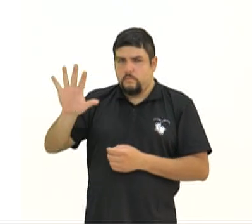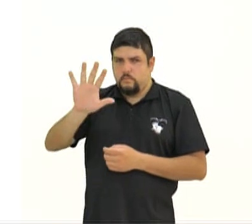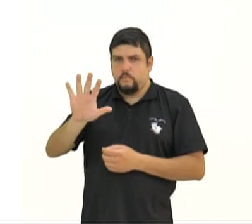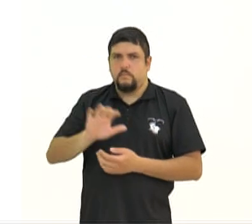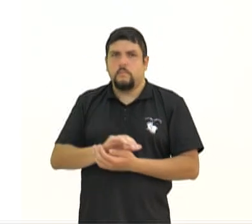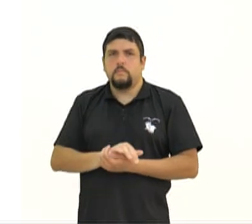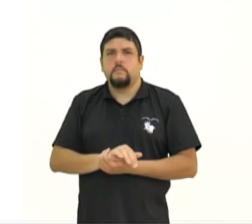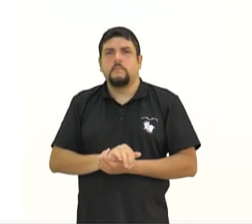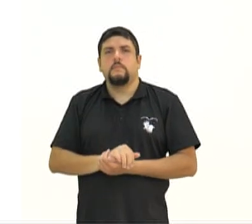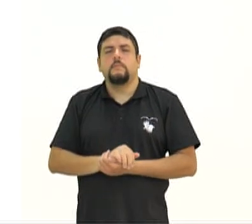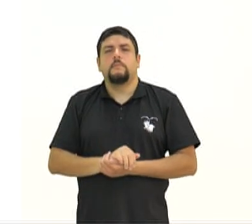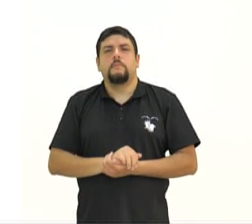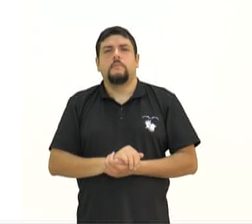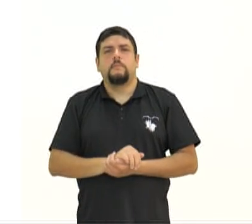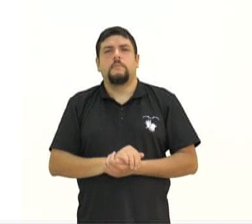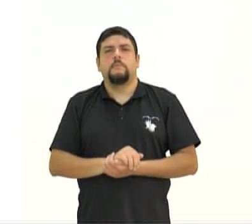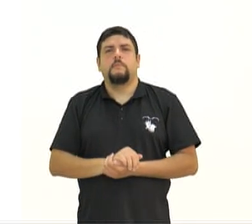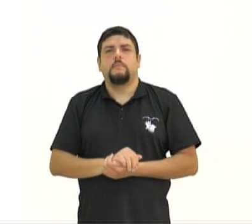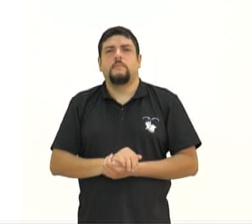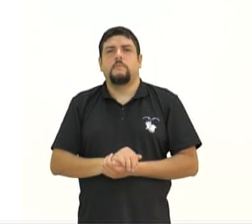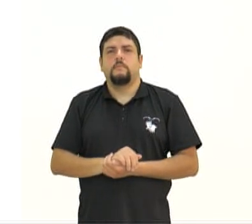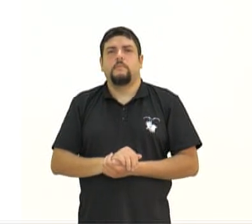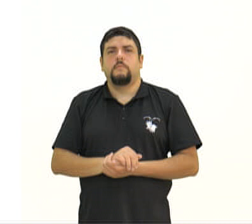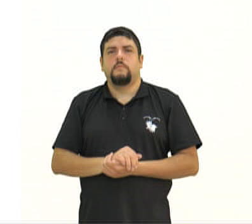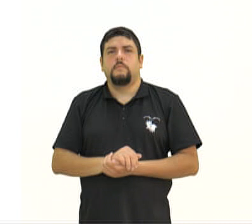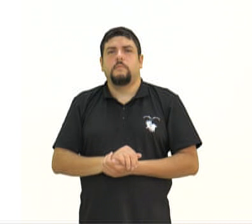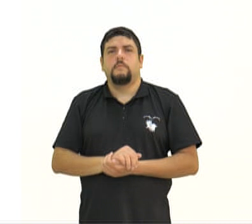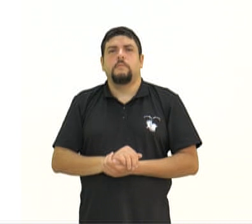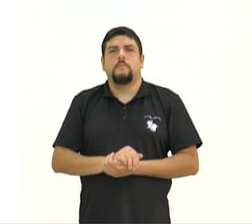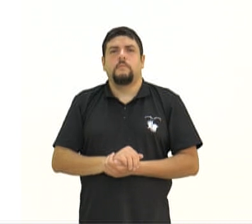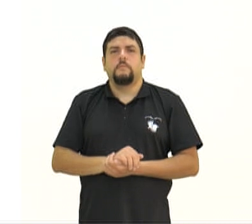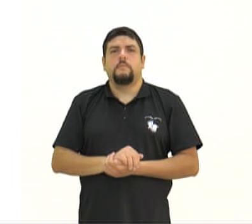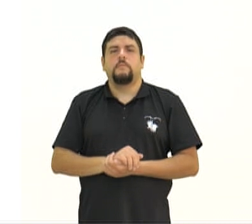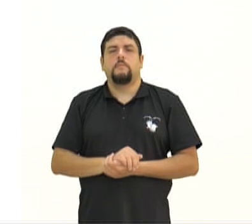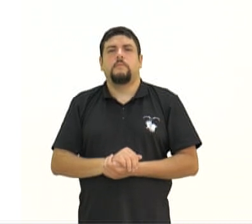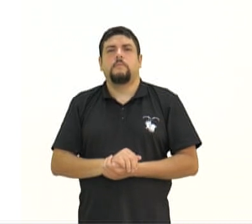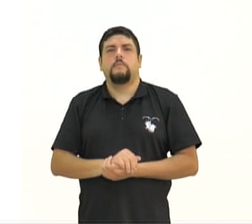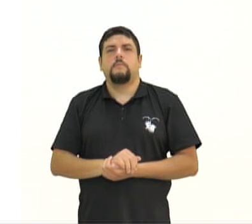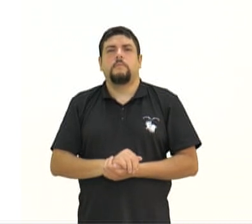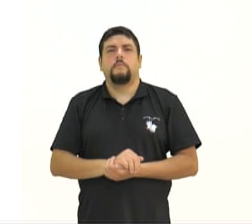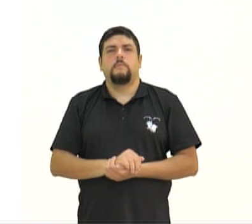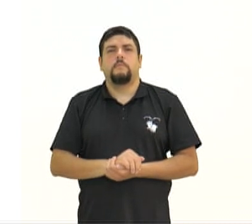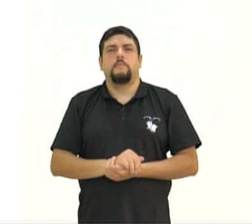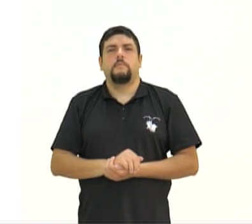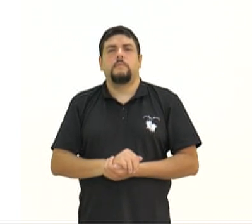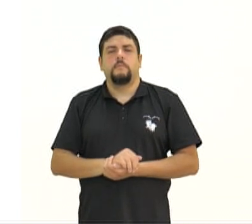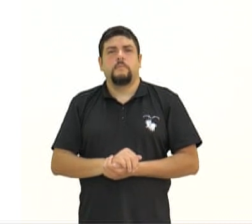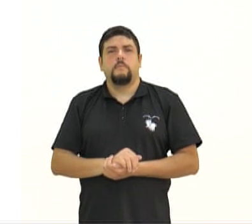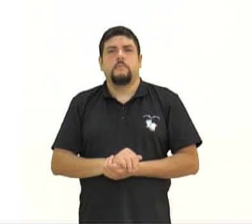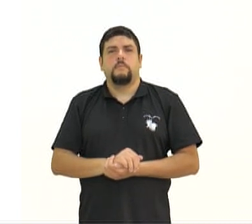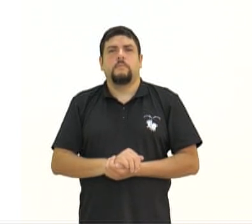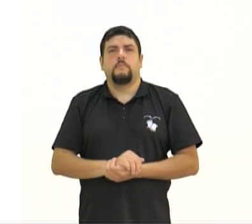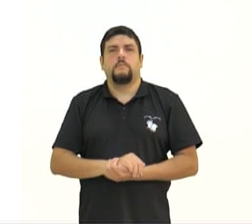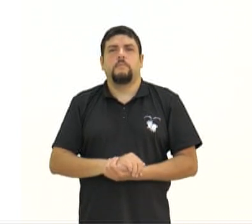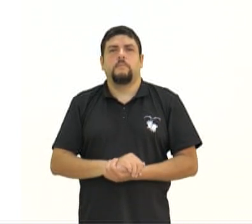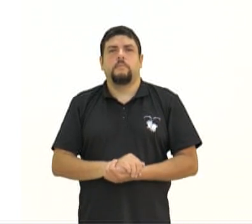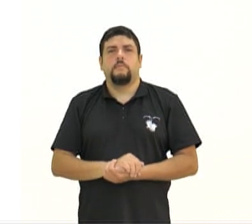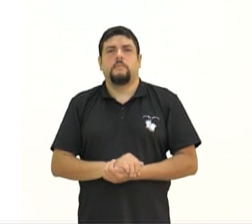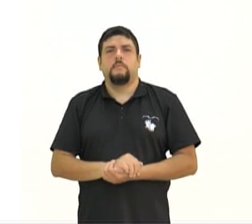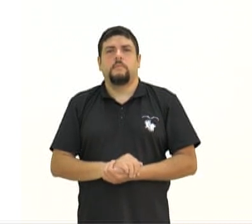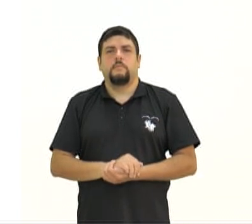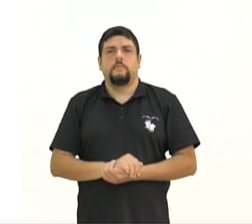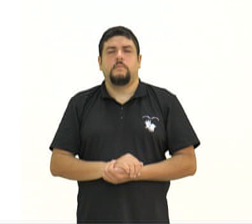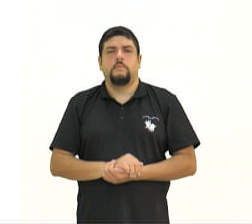imagens e completa os huecos com a acción. Quais são as ações? As acciones que